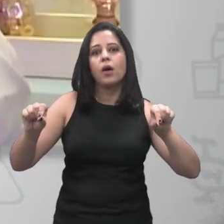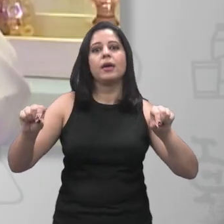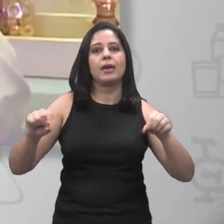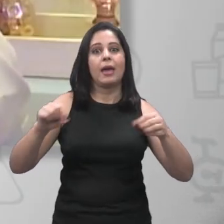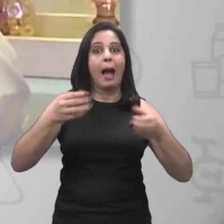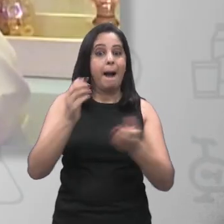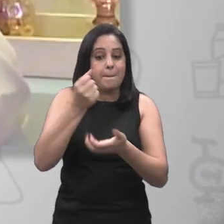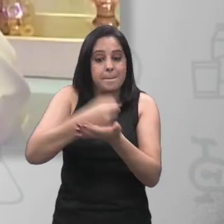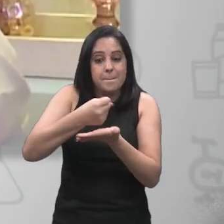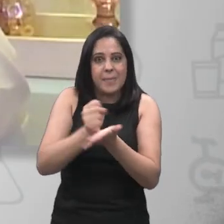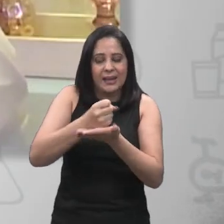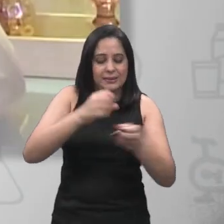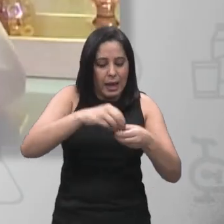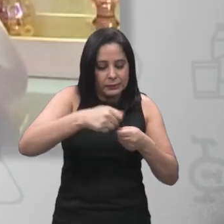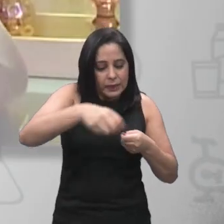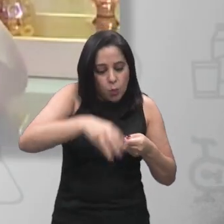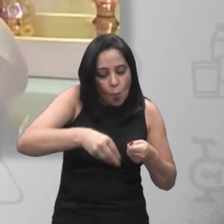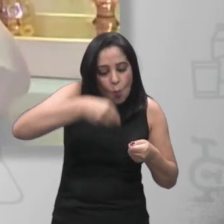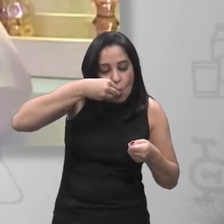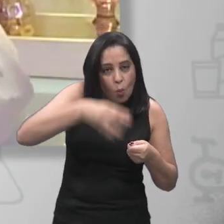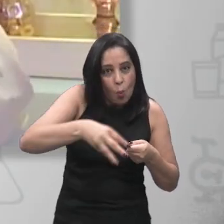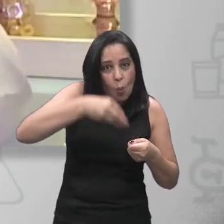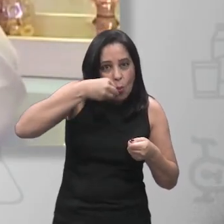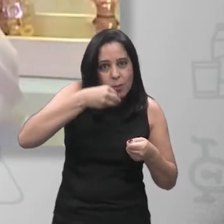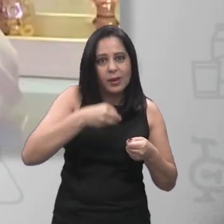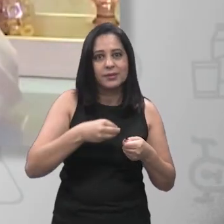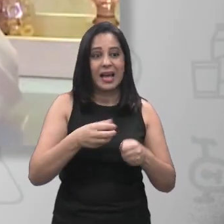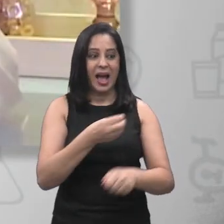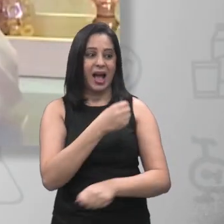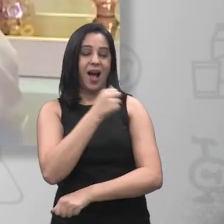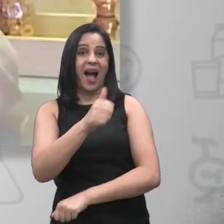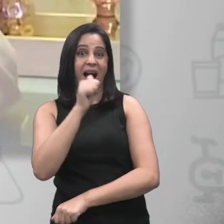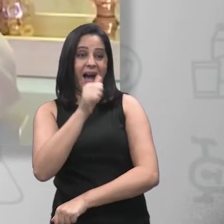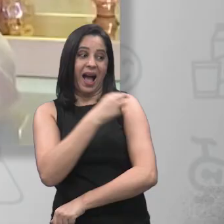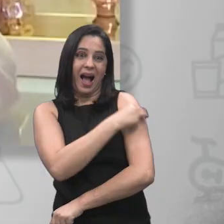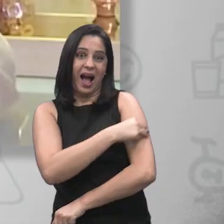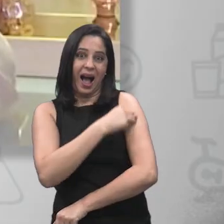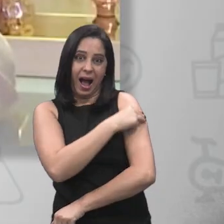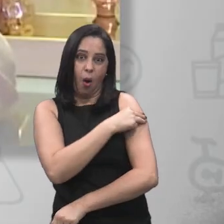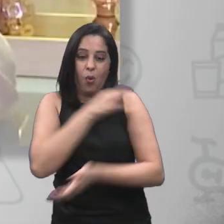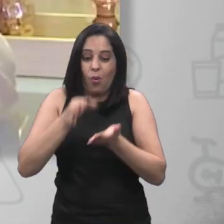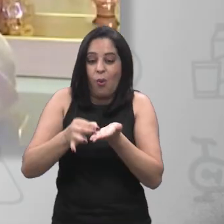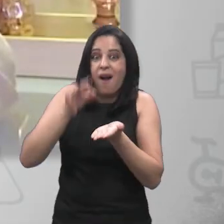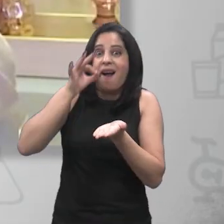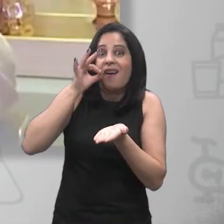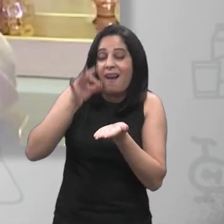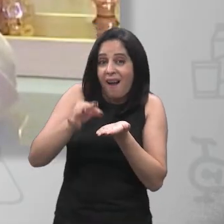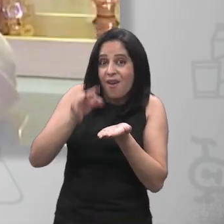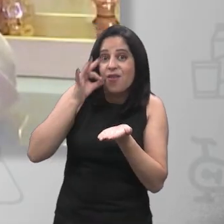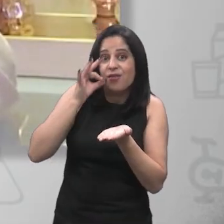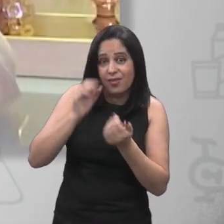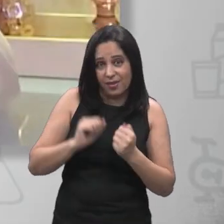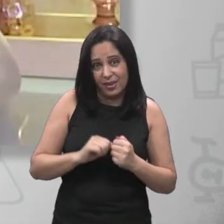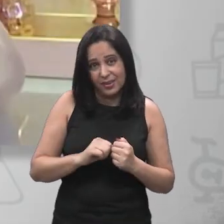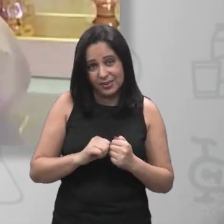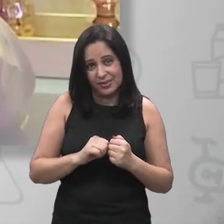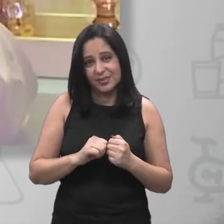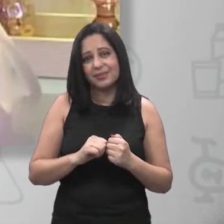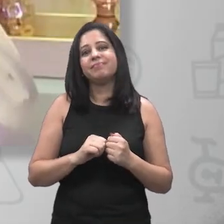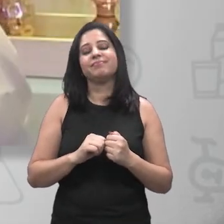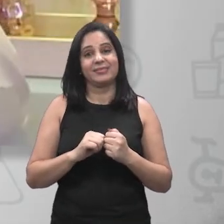de pacote, o excesso de álcool, o excesso de cafeína, e